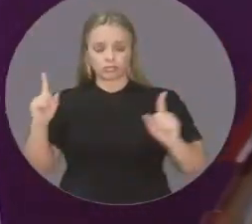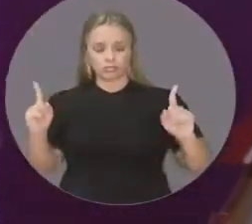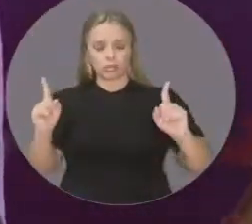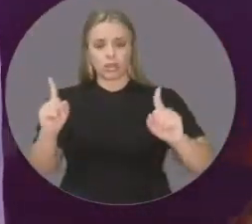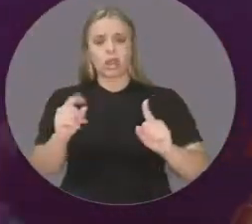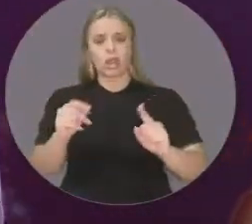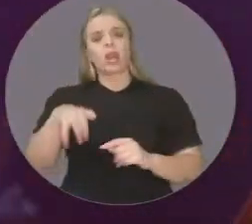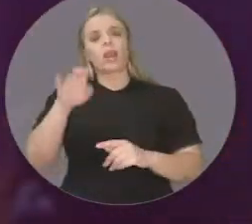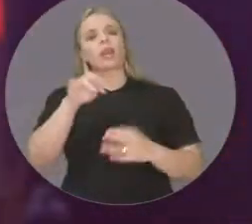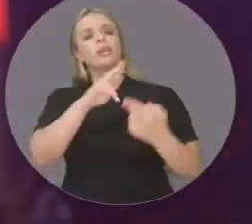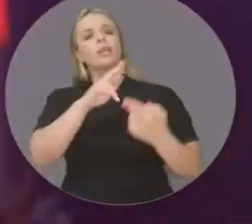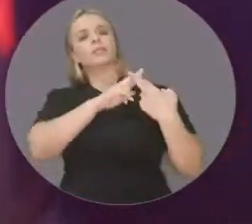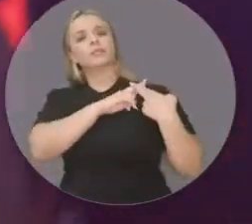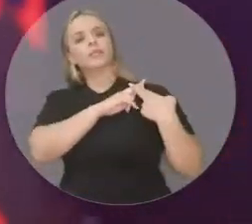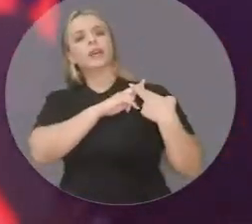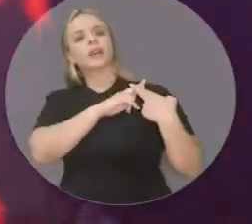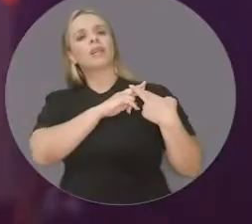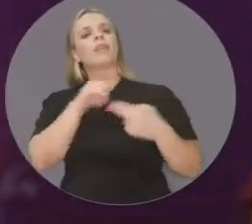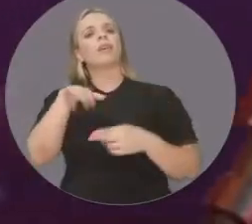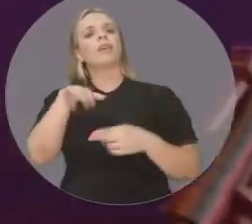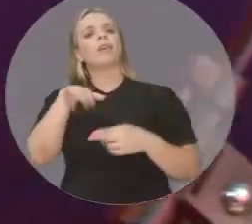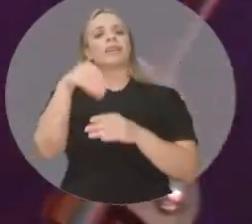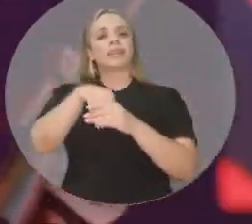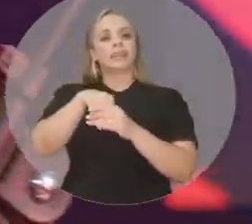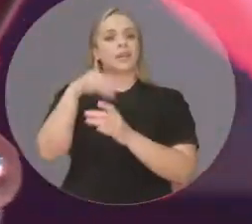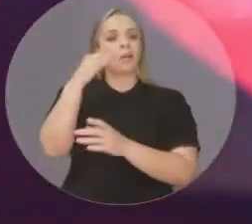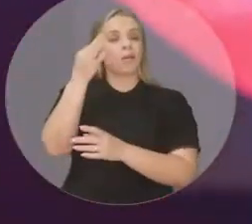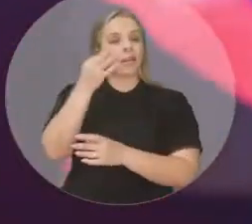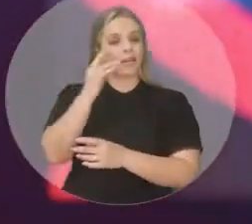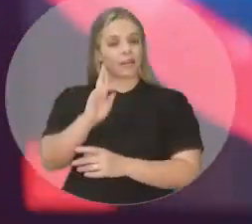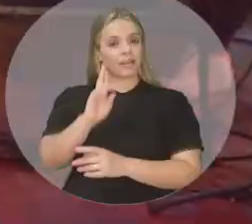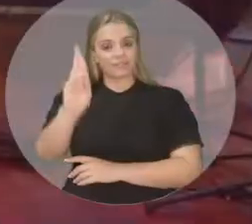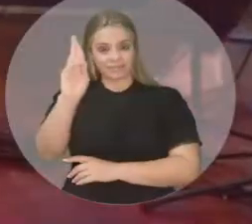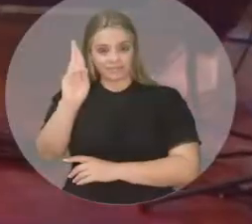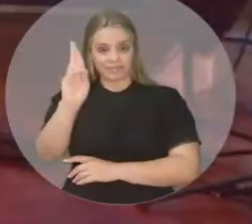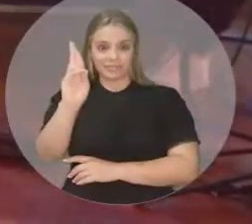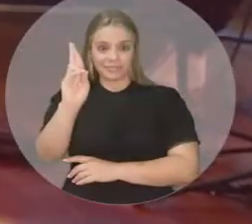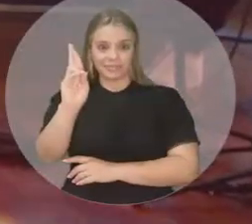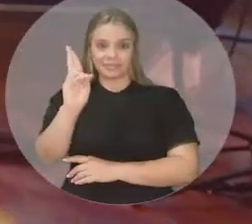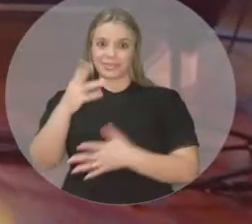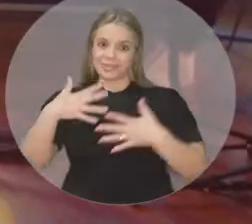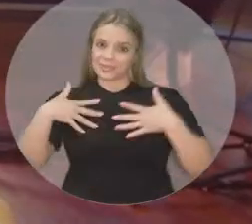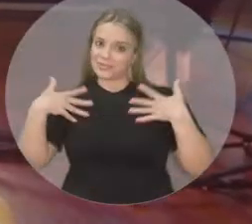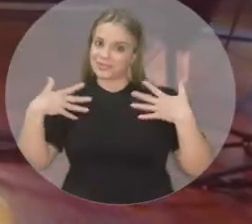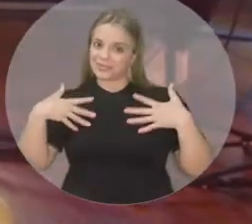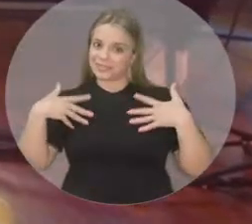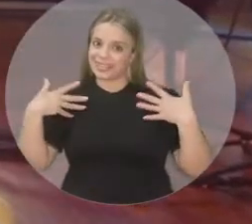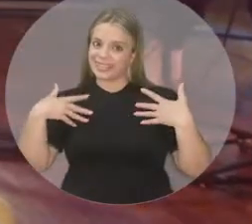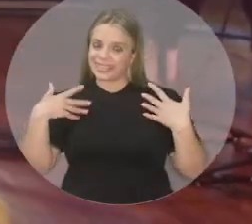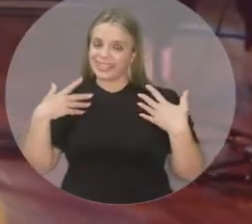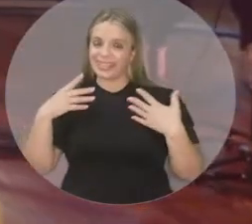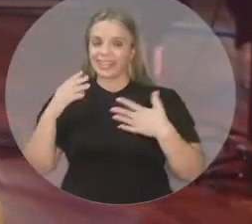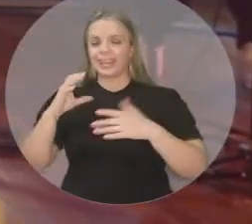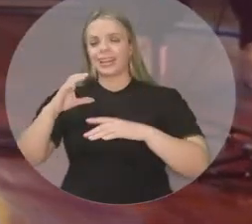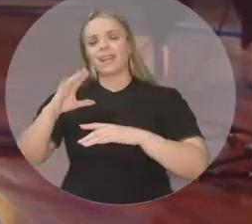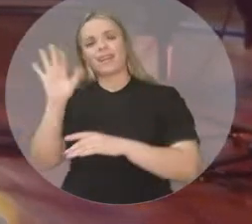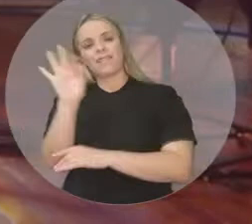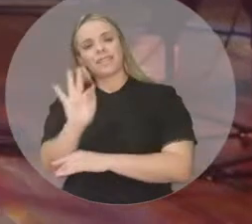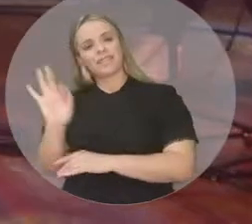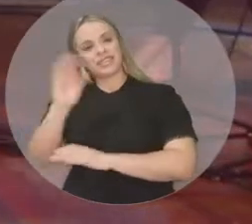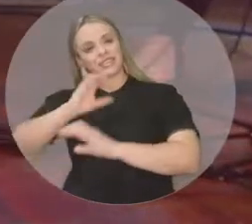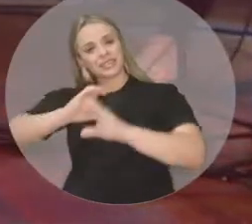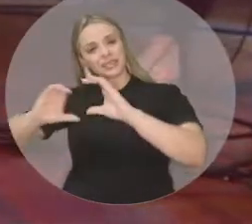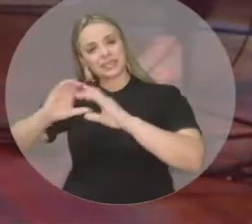Uma fusão interessantíssima aqui, né? Siriri com rock and roll. Pegar a primeira opinião do responsável,